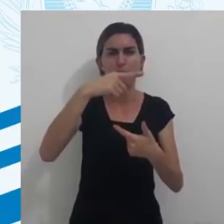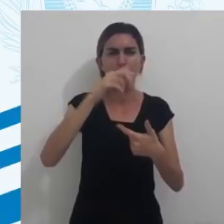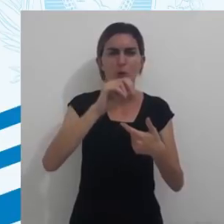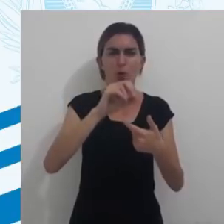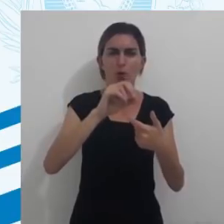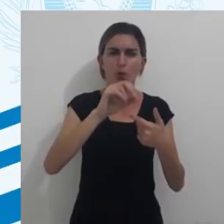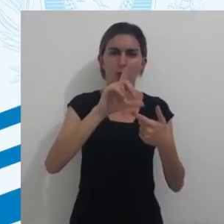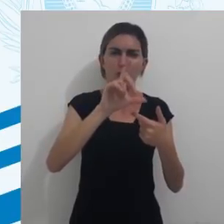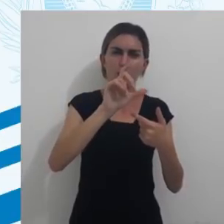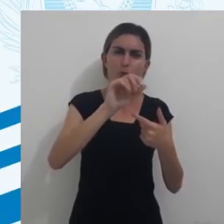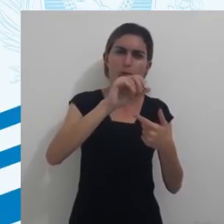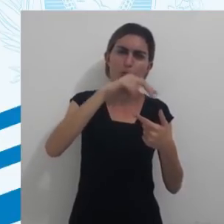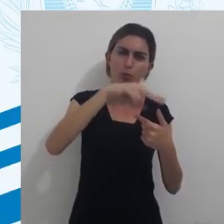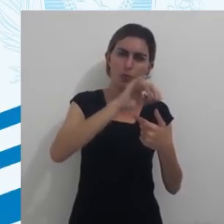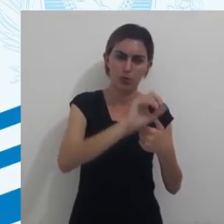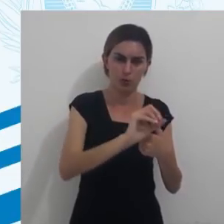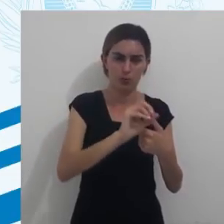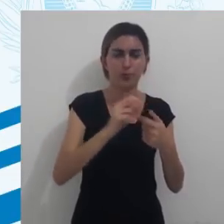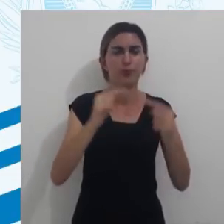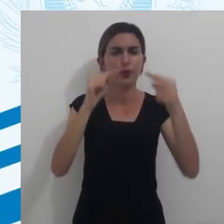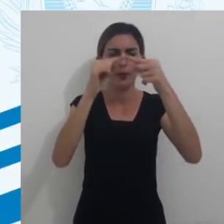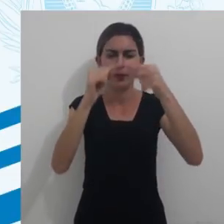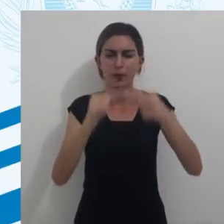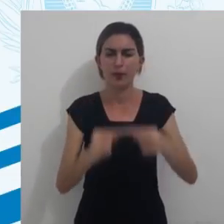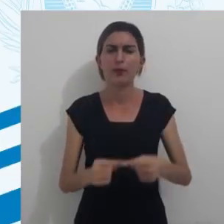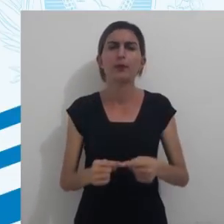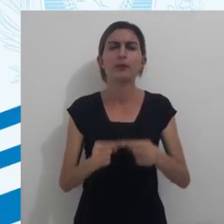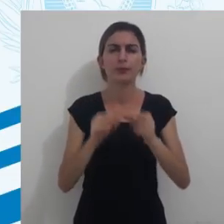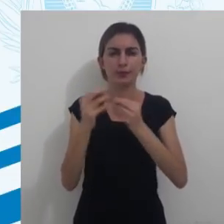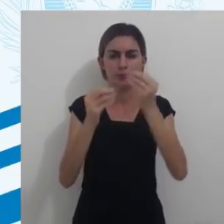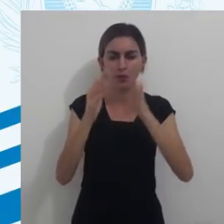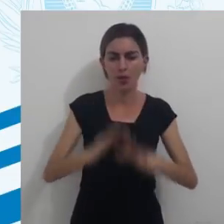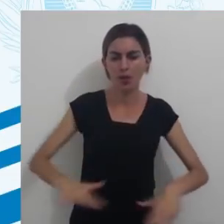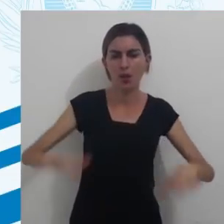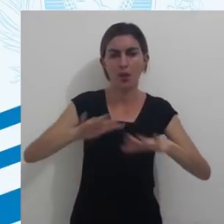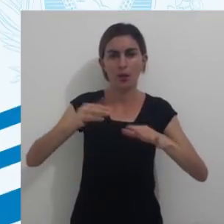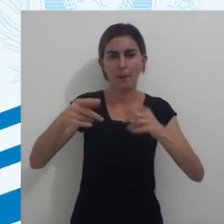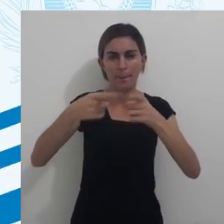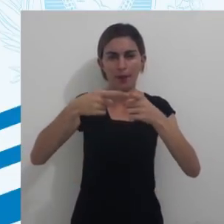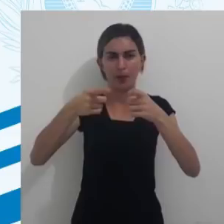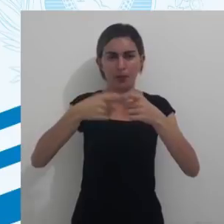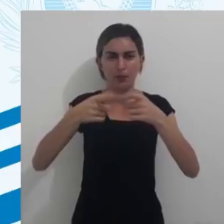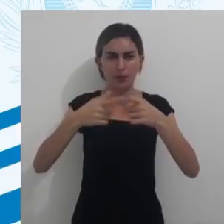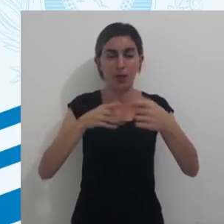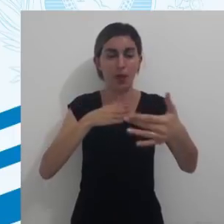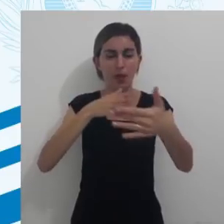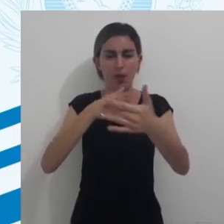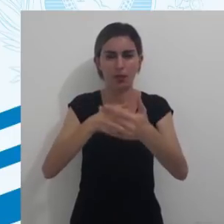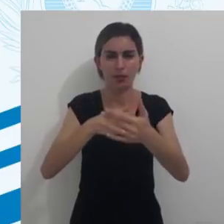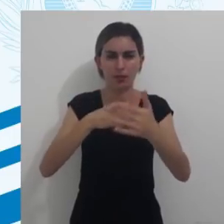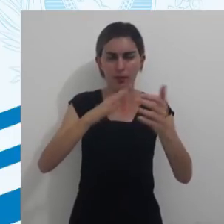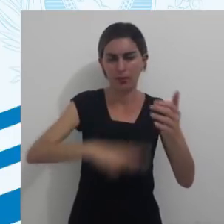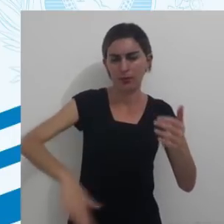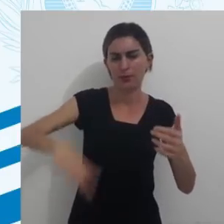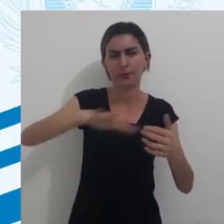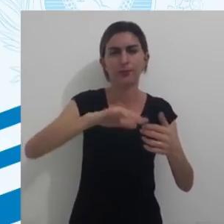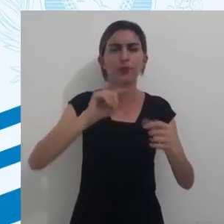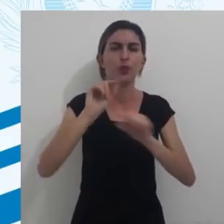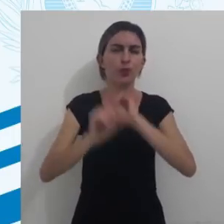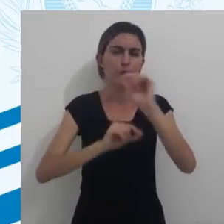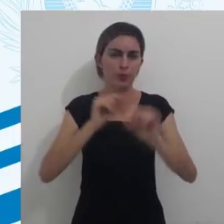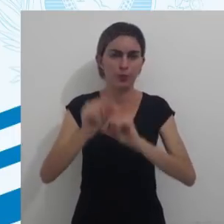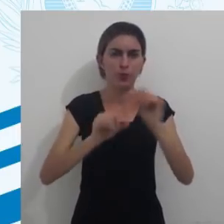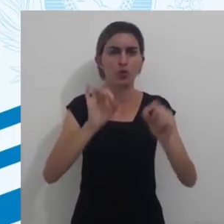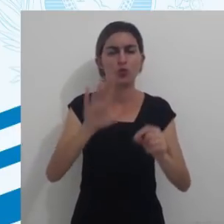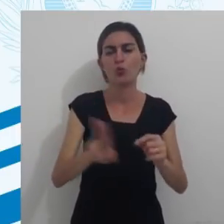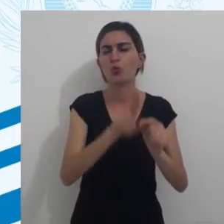aplicação da radiação. Sua aplicação se dá na área da medicina até as armas bélicas. Contudo,